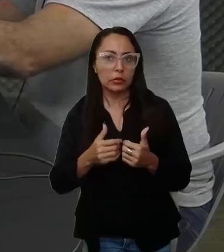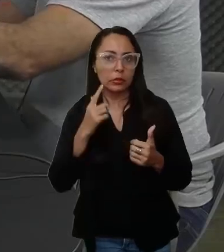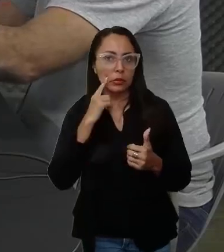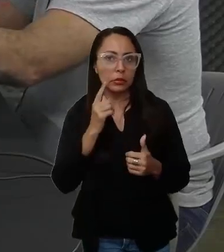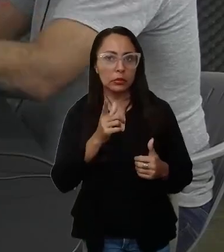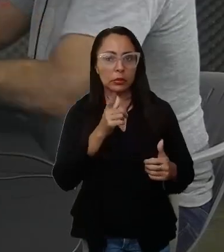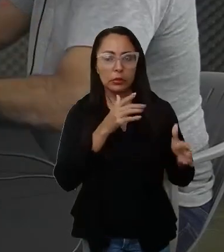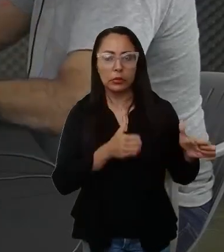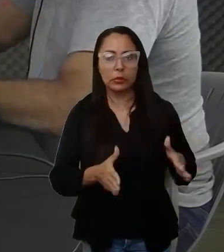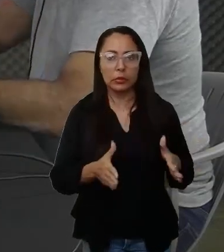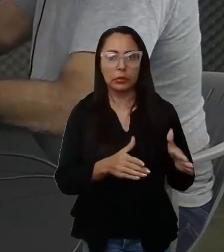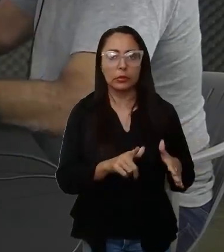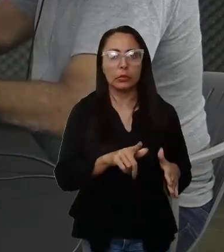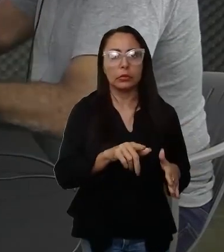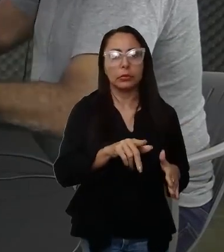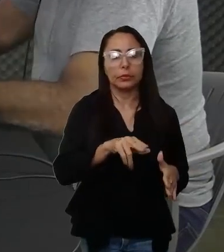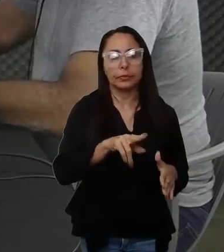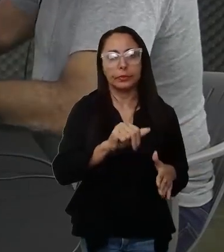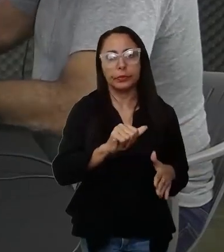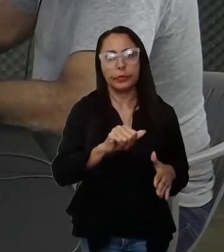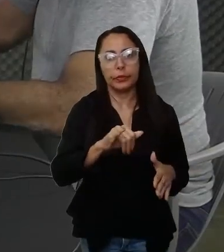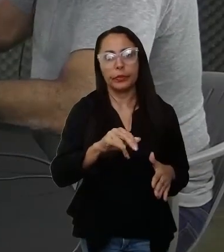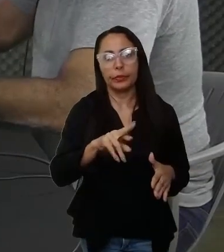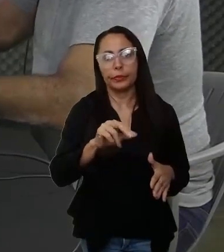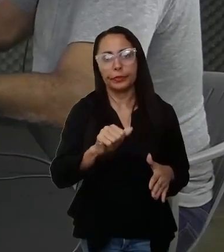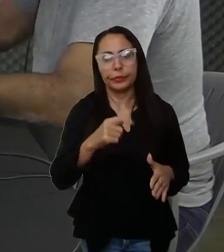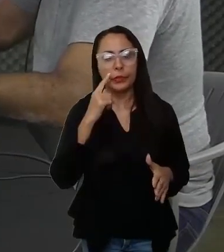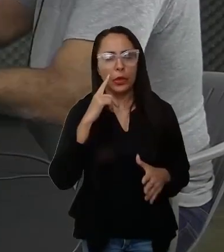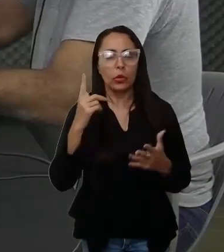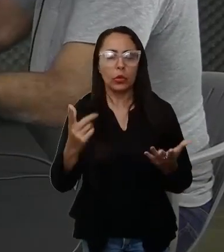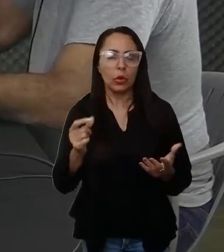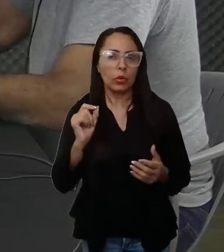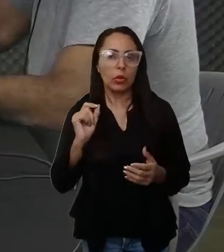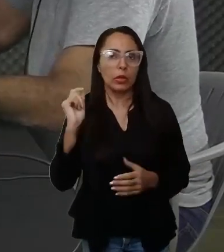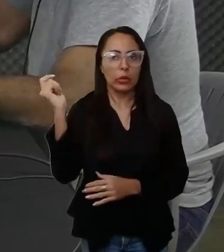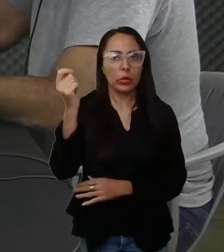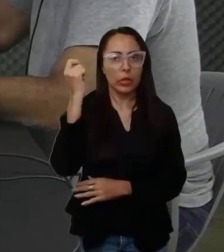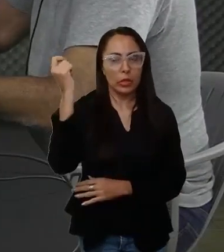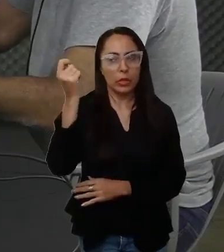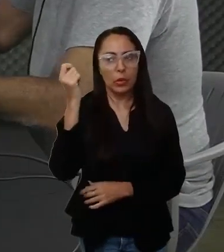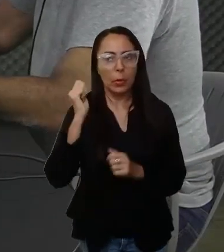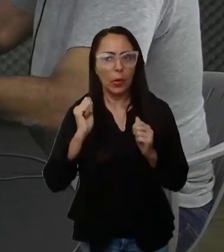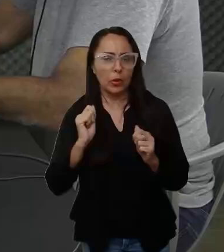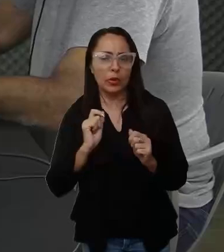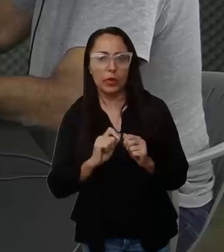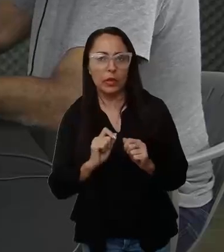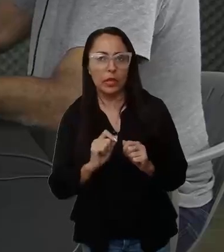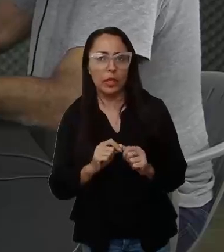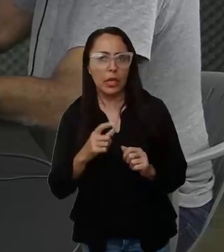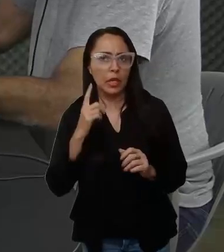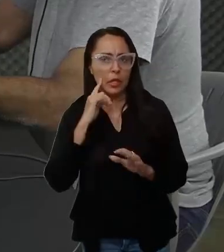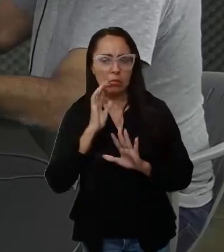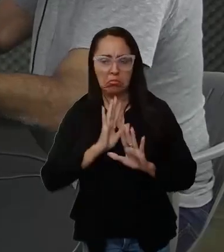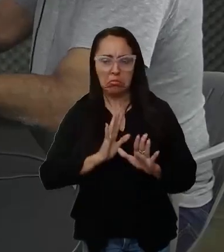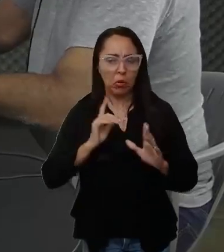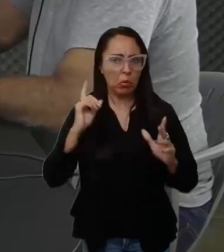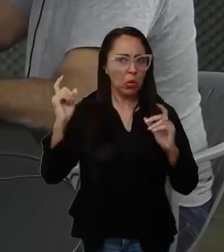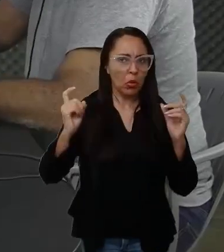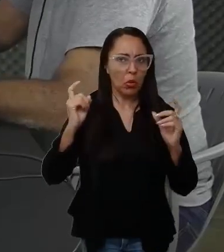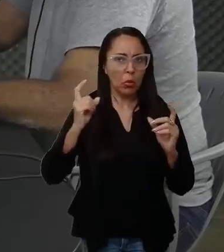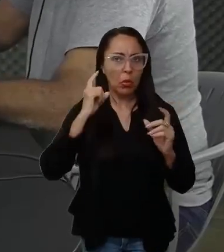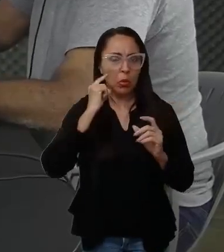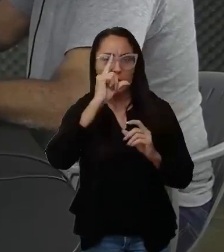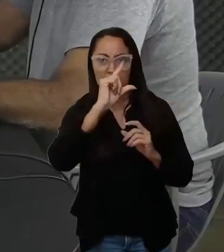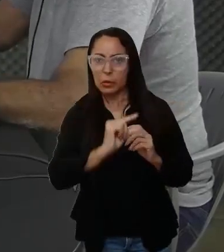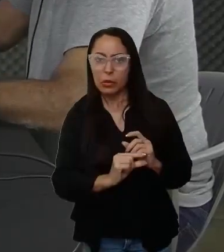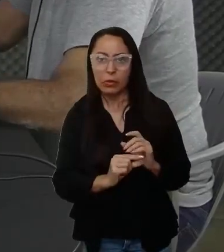Guaíra, né? Então, assim, o que é que o Rio Grande do Sul poderia ter feito, né, e não se preocupou em fazer para diminuir essa